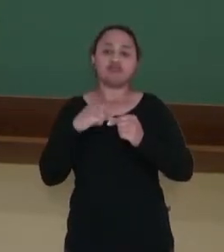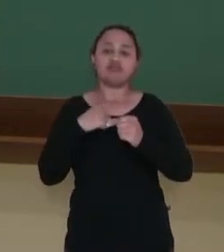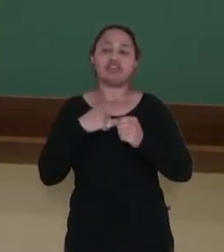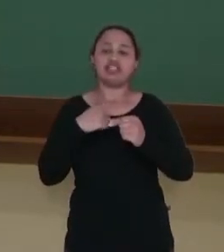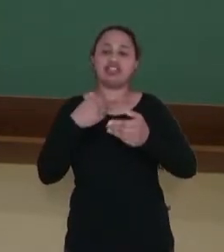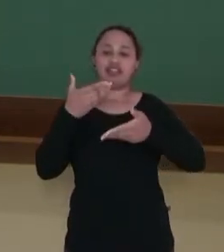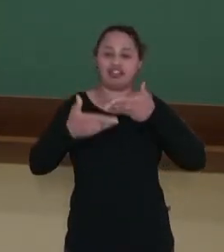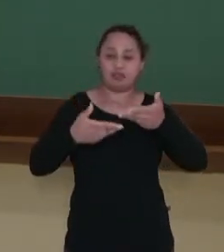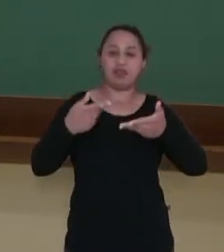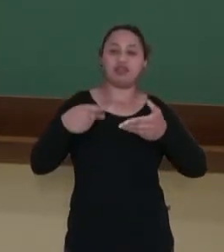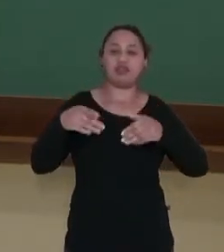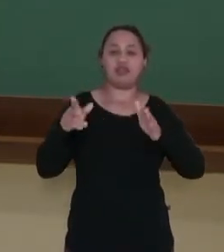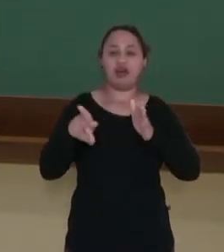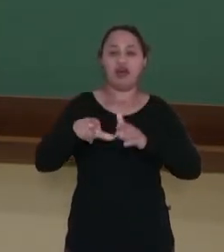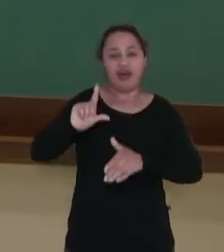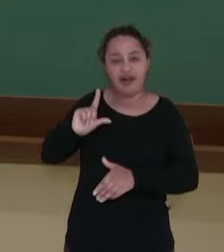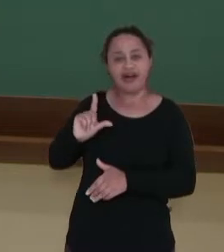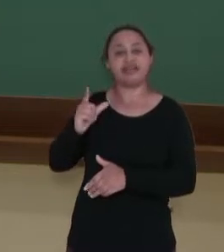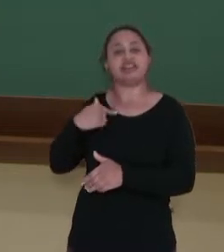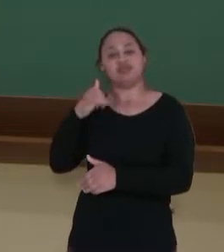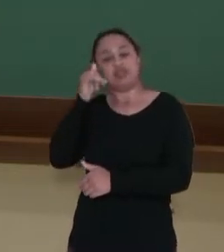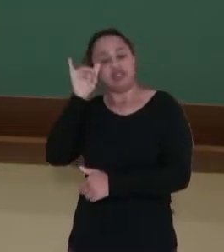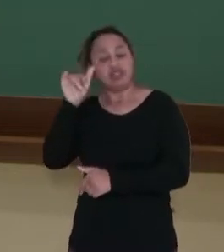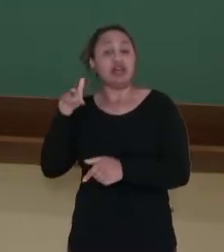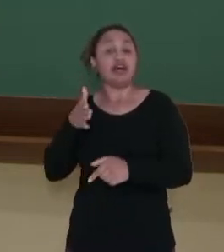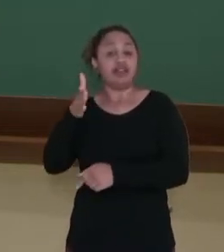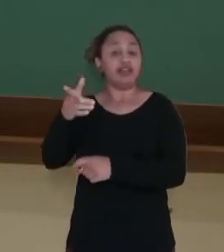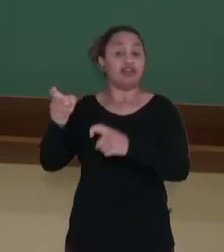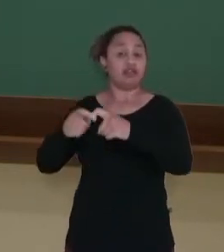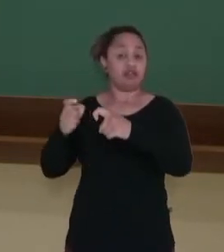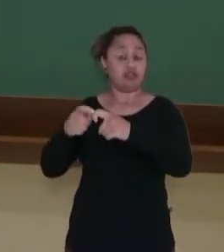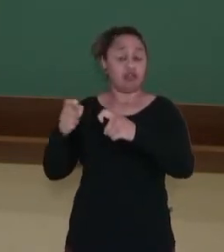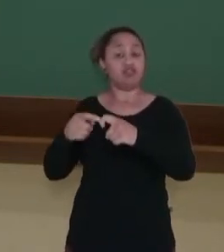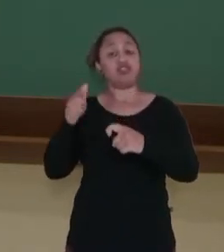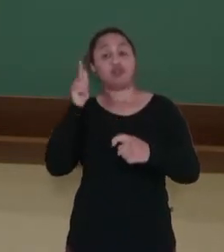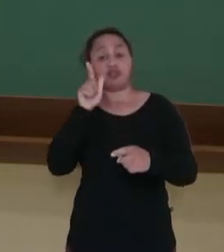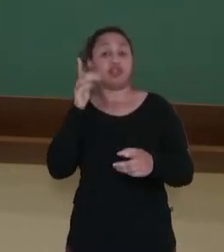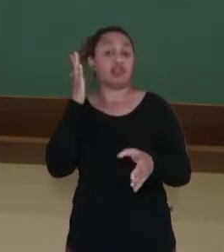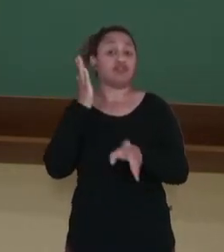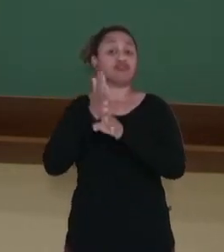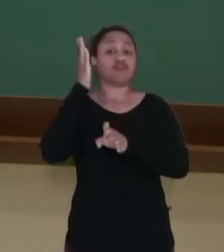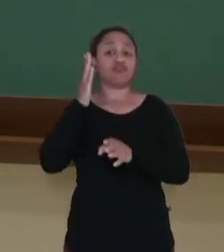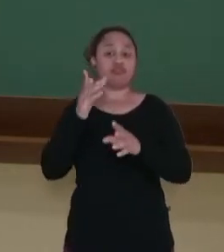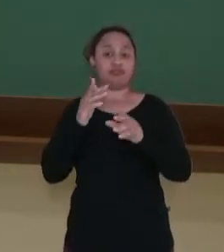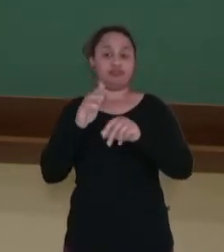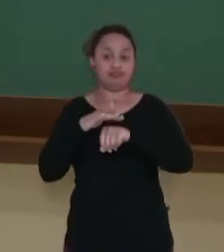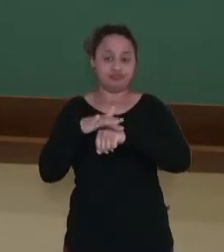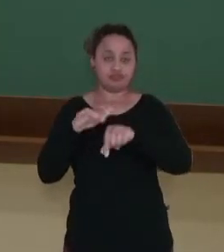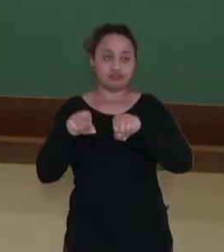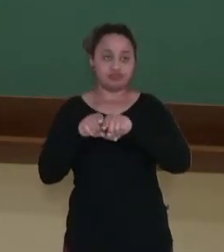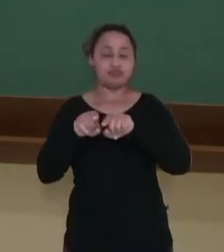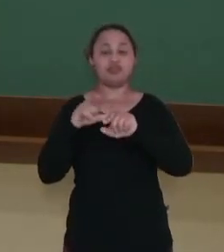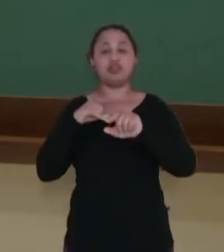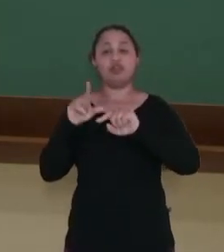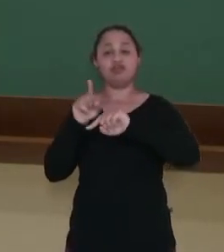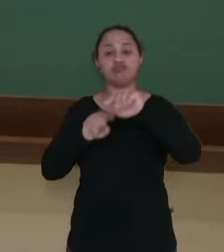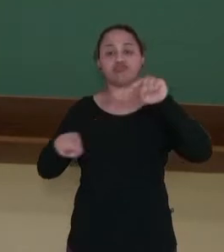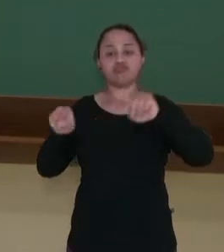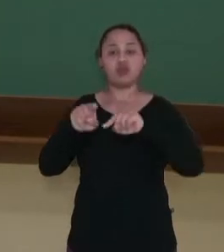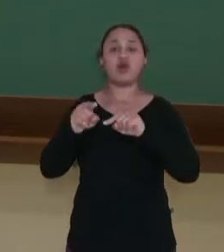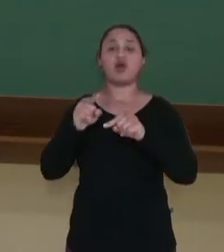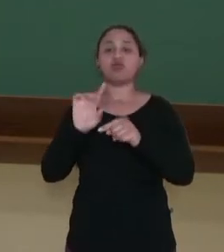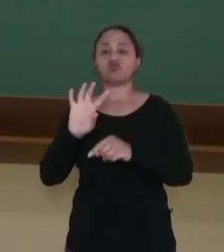os médicos, né, para fazer o exame e diagnosticar essa doença. Nós temos esse catavento colorido aqui,